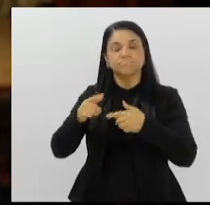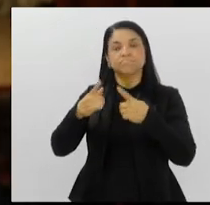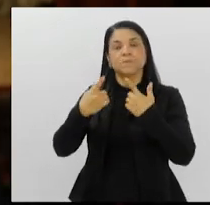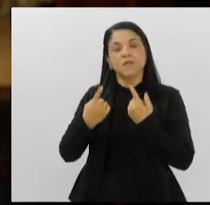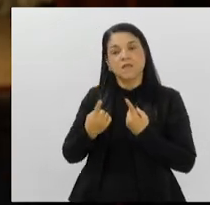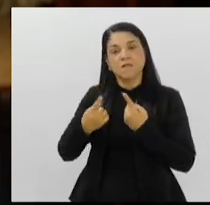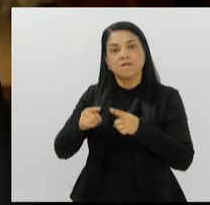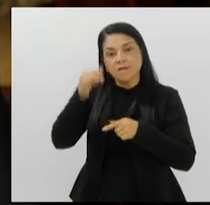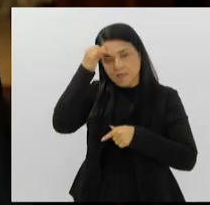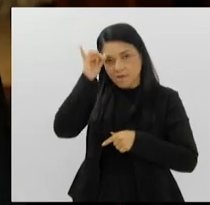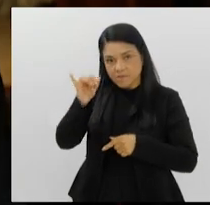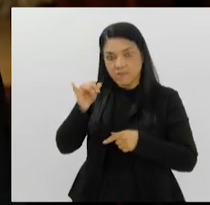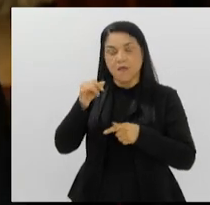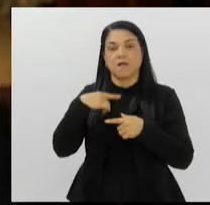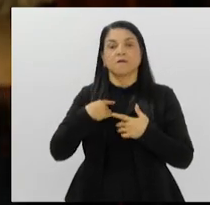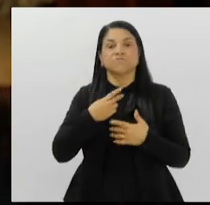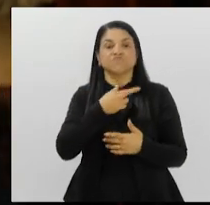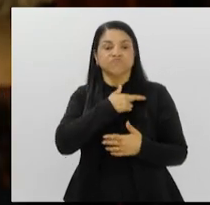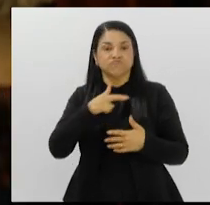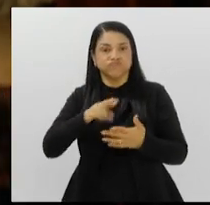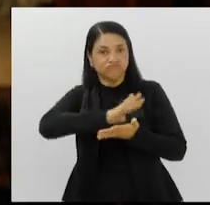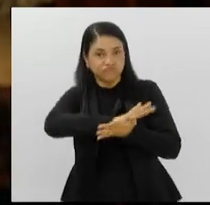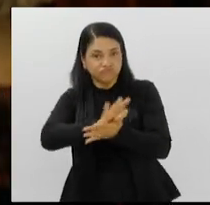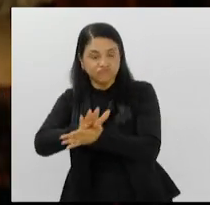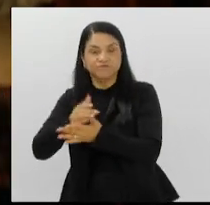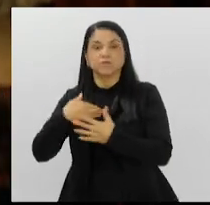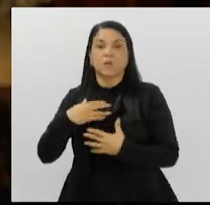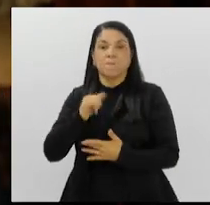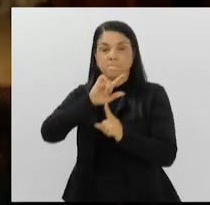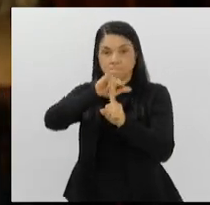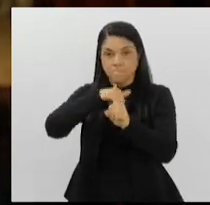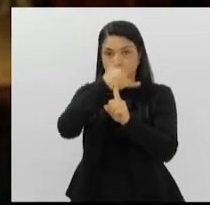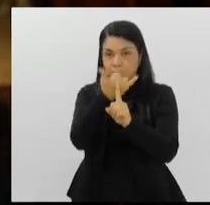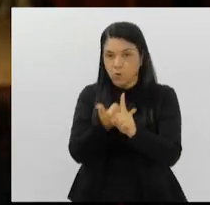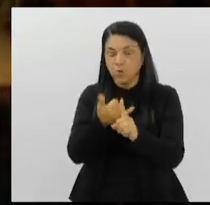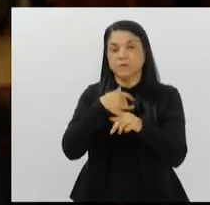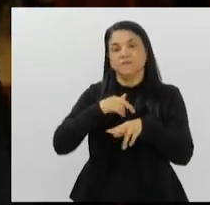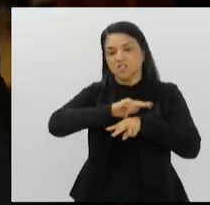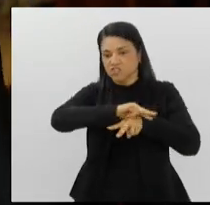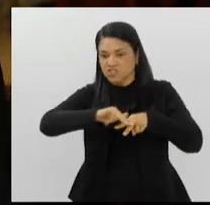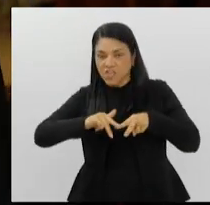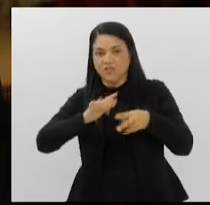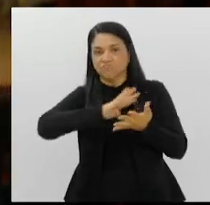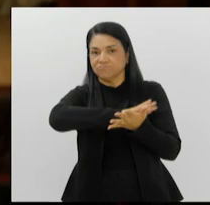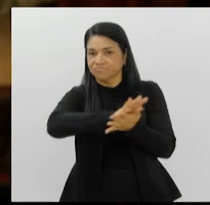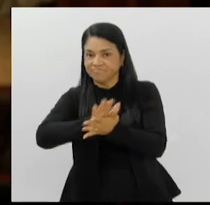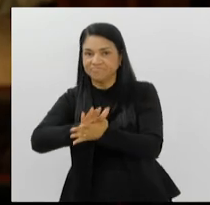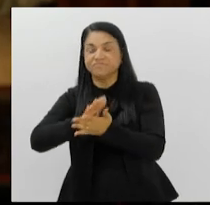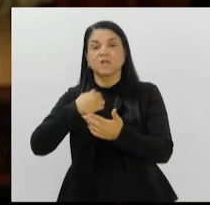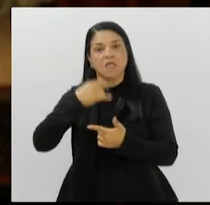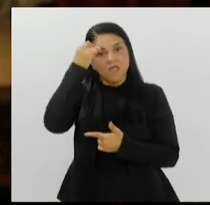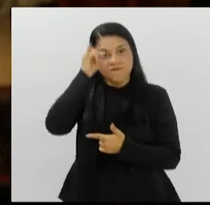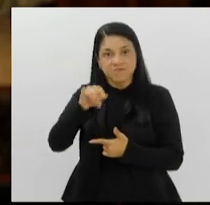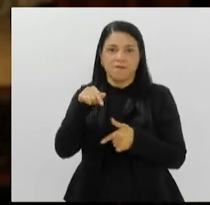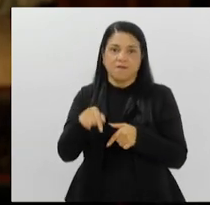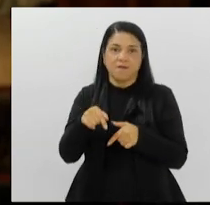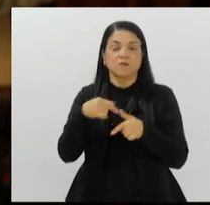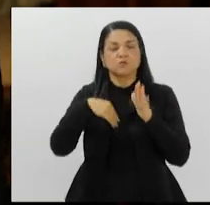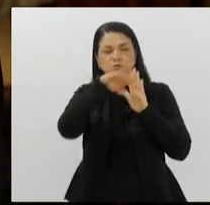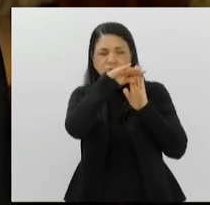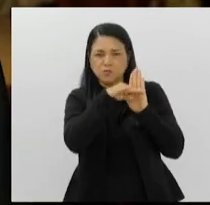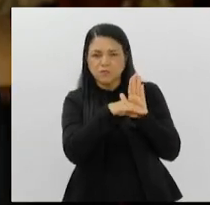religiosa, bullying, para combater diferenças raciais, cores, gêneros. Isso tudo faz com que todos